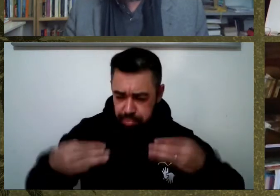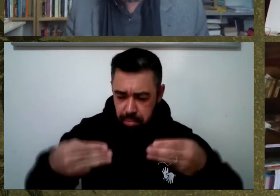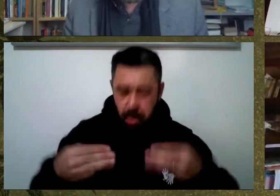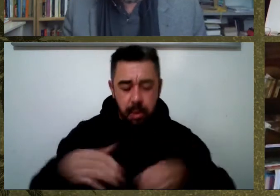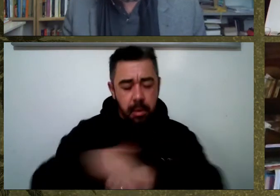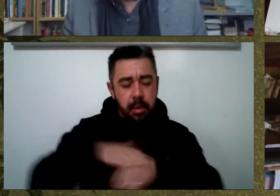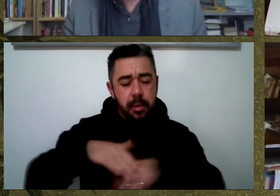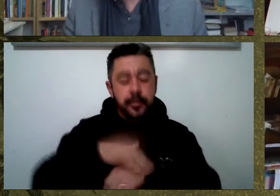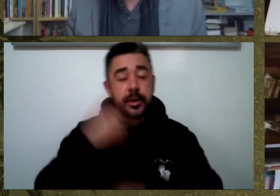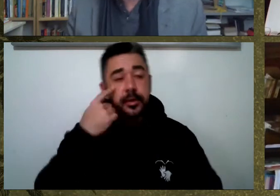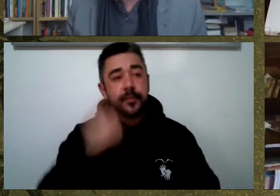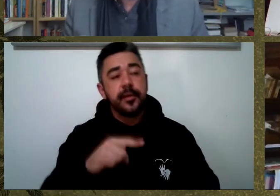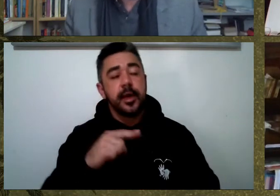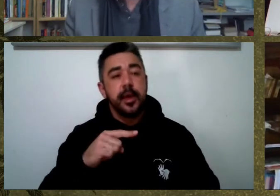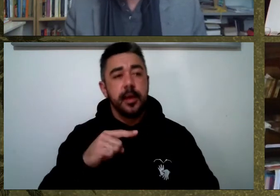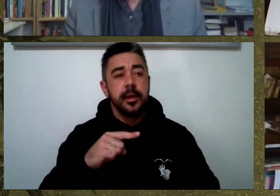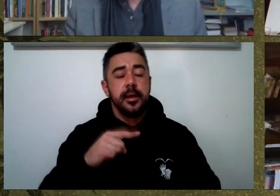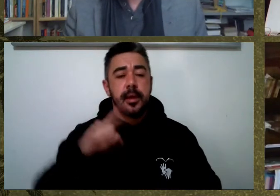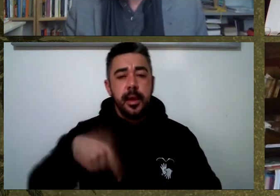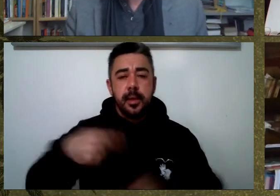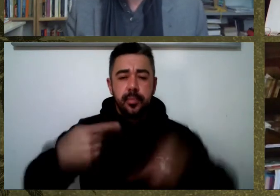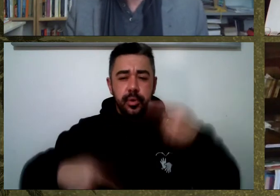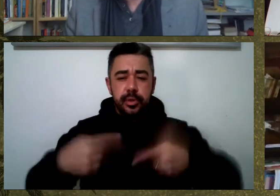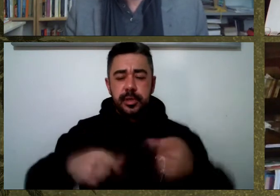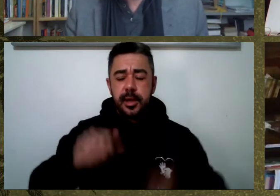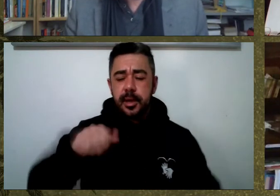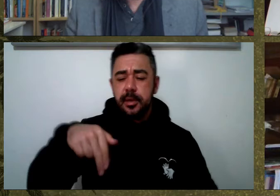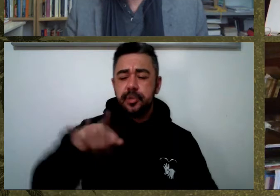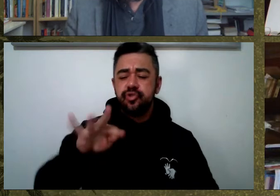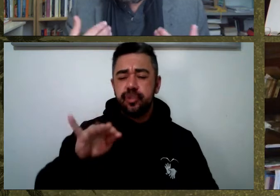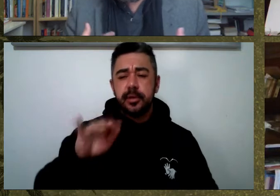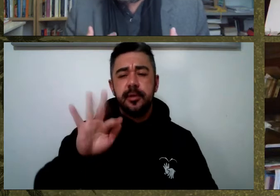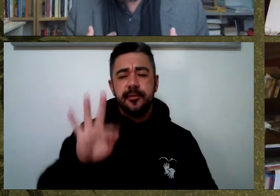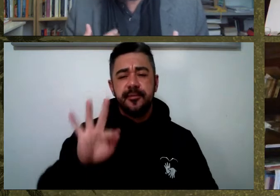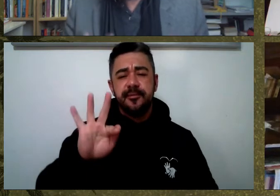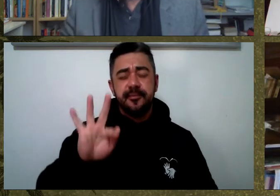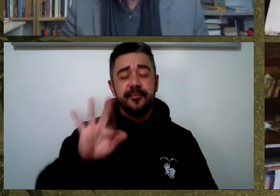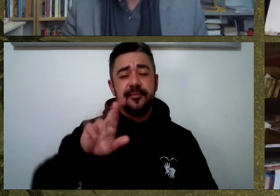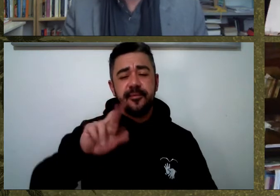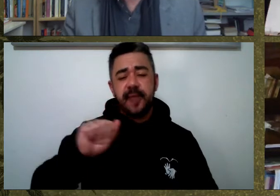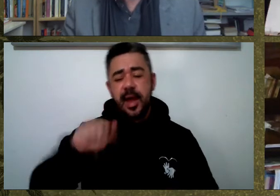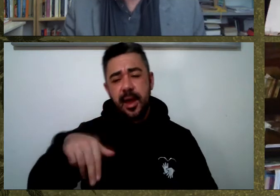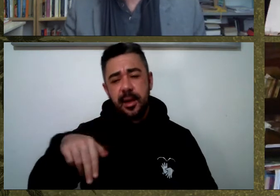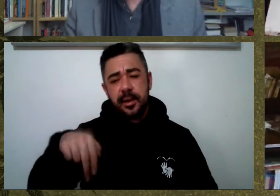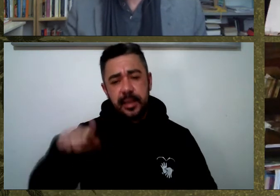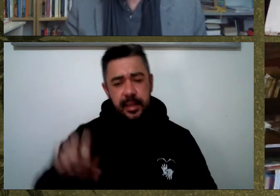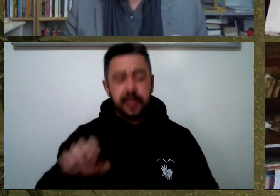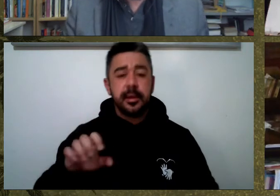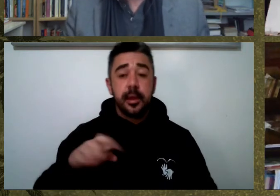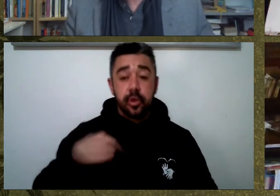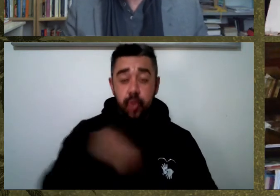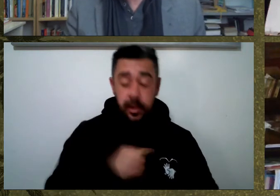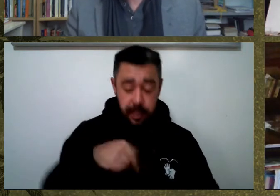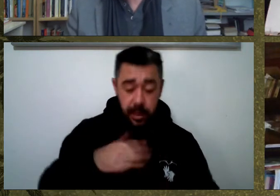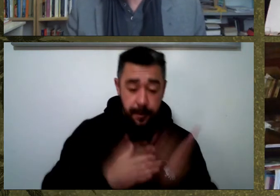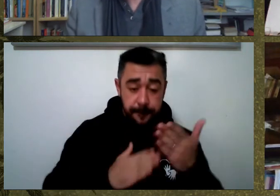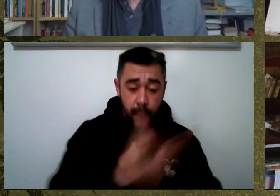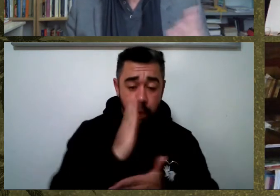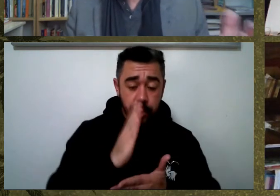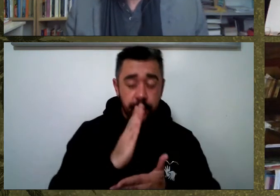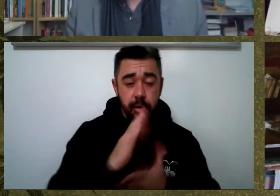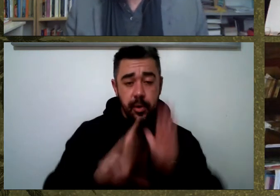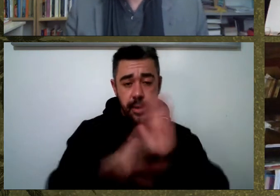de fracking, né, anti-fracking, fracking, e que nós aqui no Paraná aprovamos uma lei que proibiu o